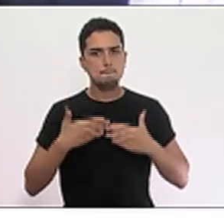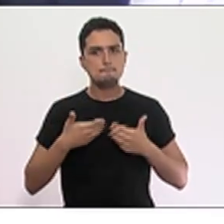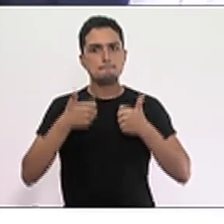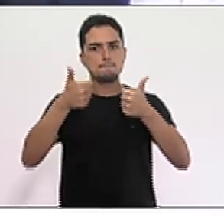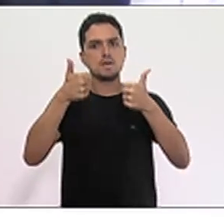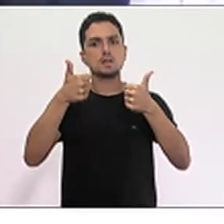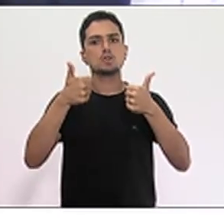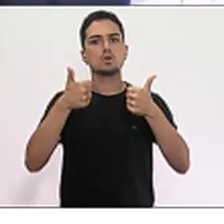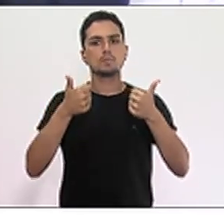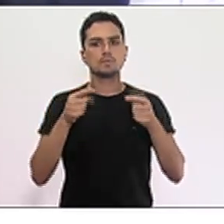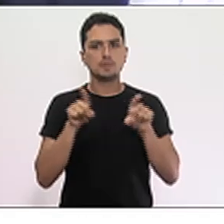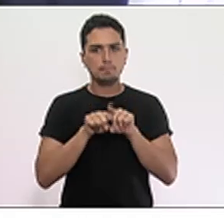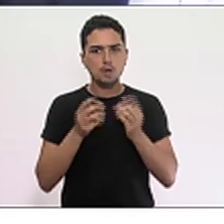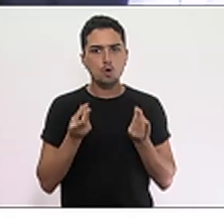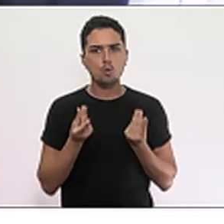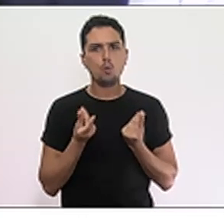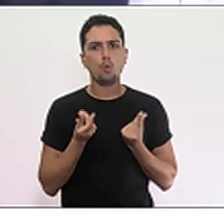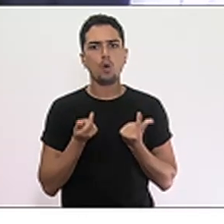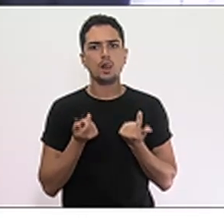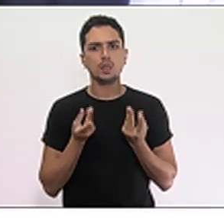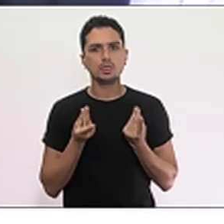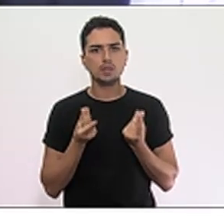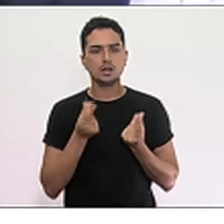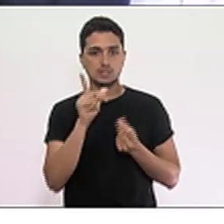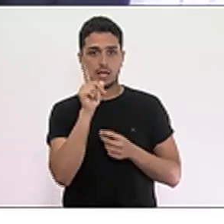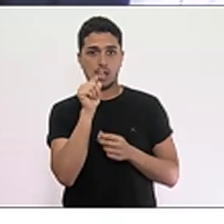nas qualidades das nossas águas,